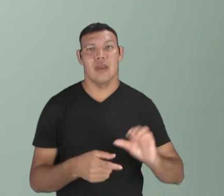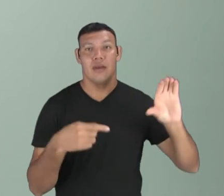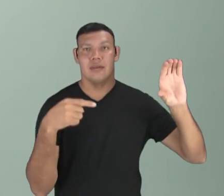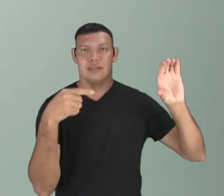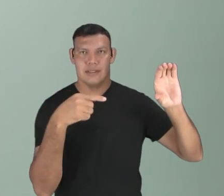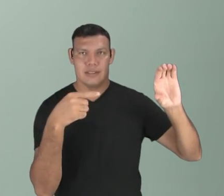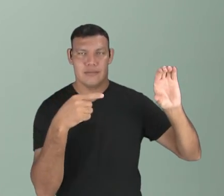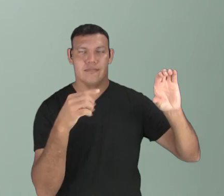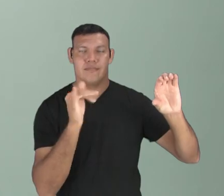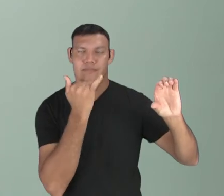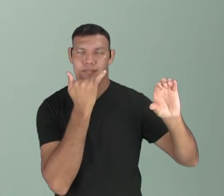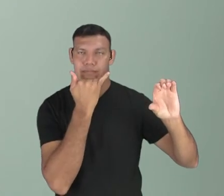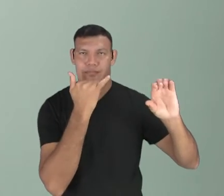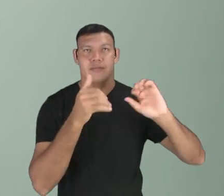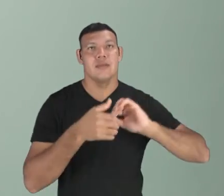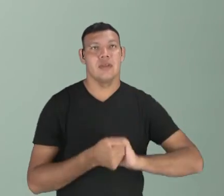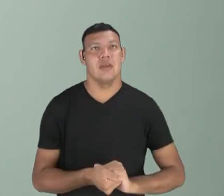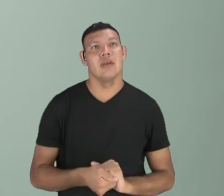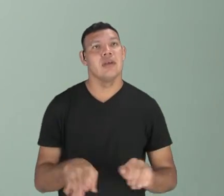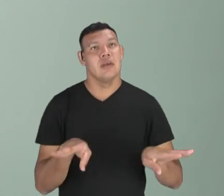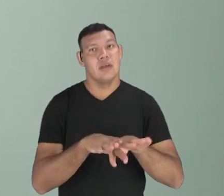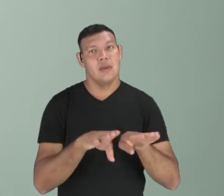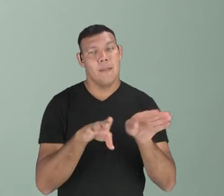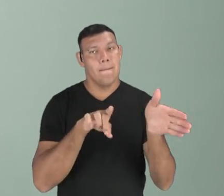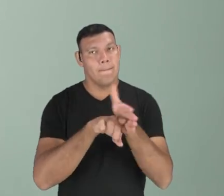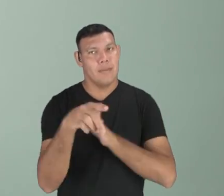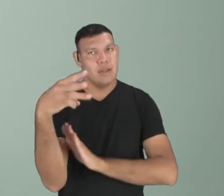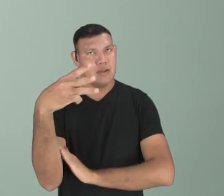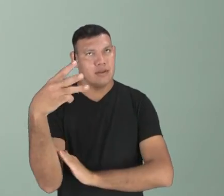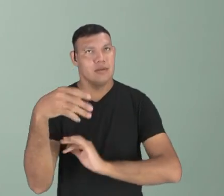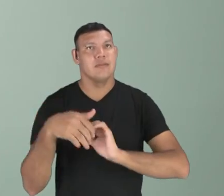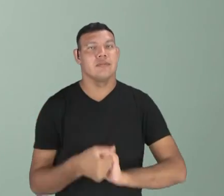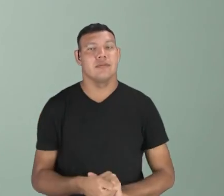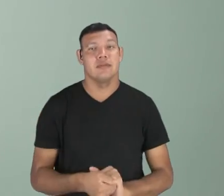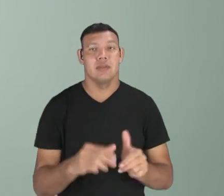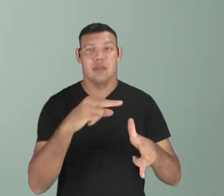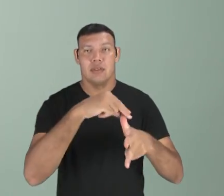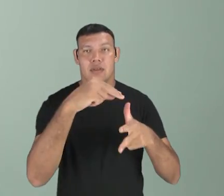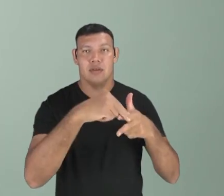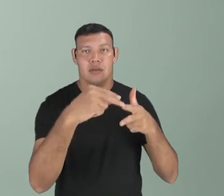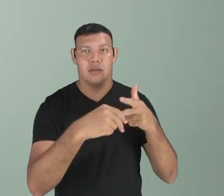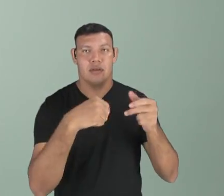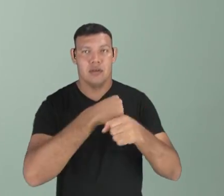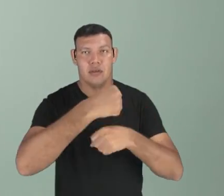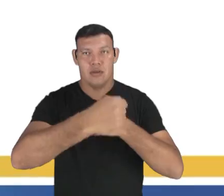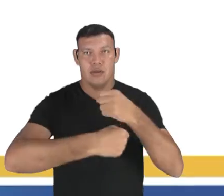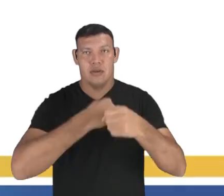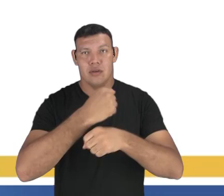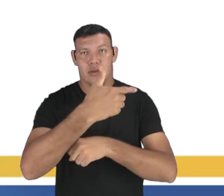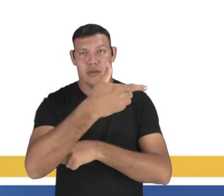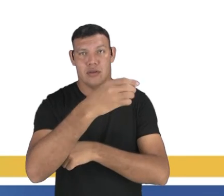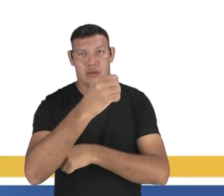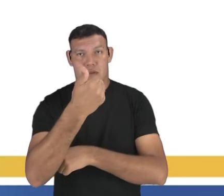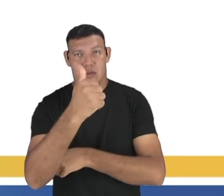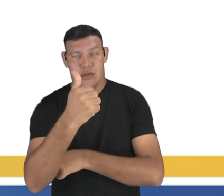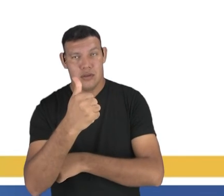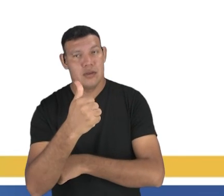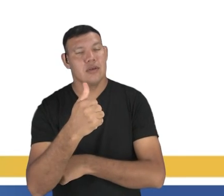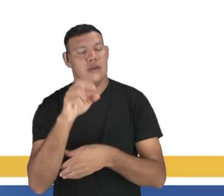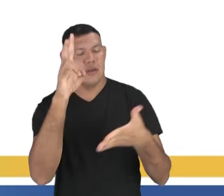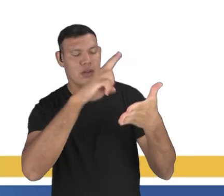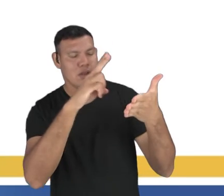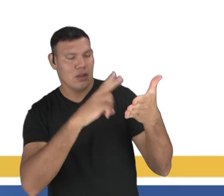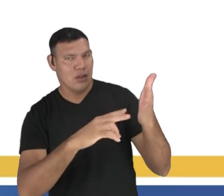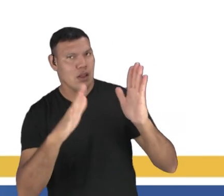última também, retirada do Enem, nós temos um outro texto que você vai ler com calma na sua casa e vai tentar